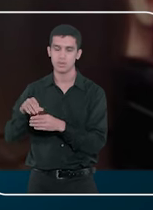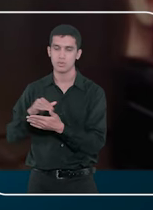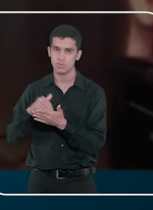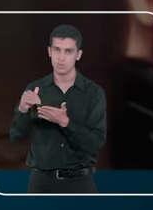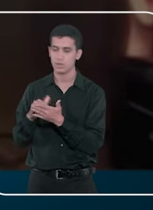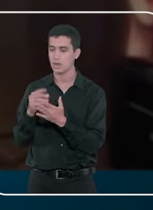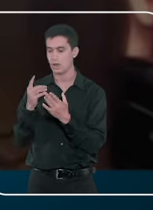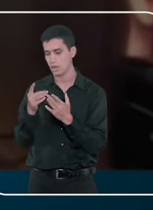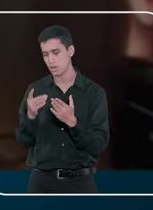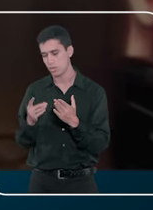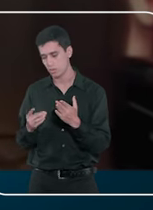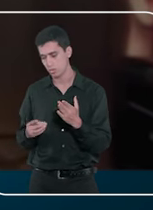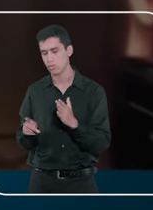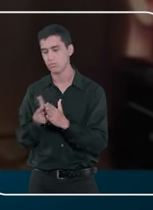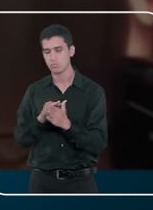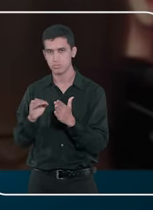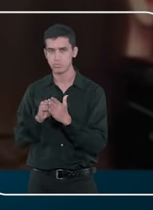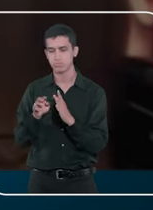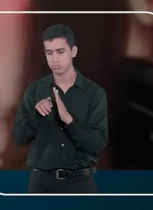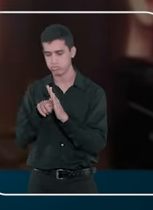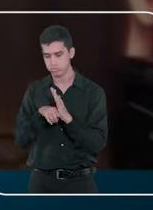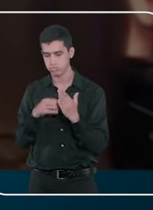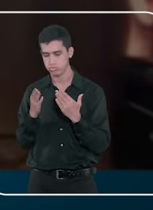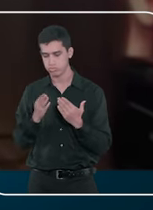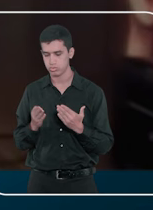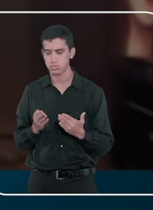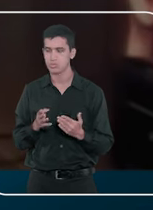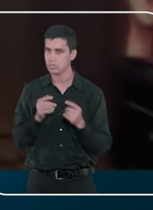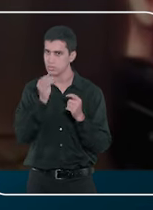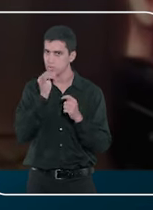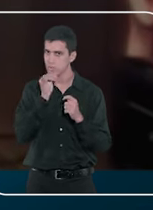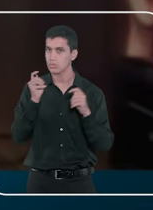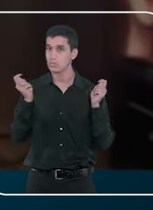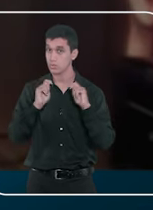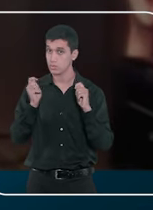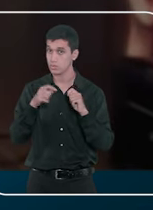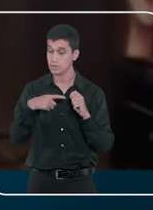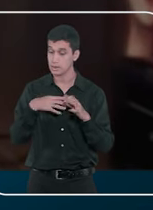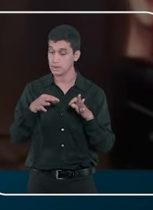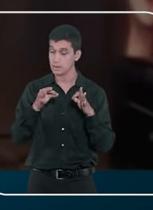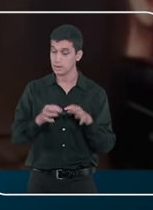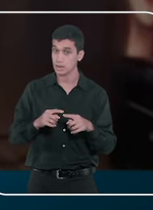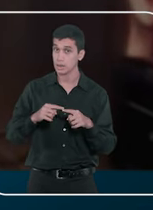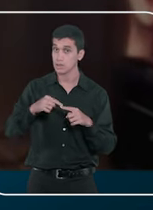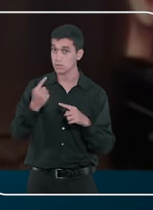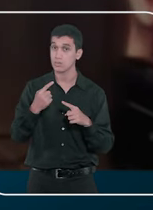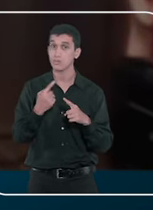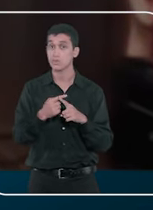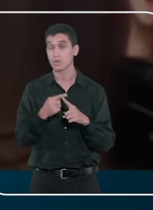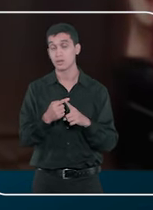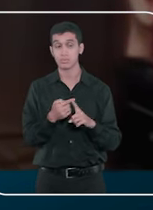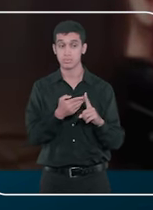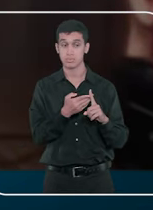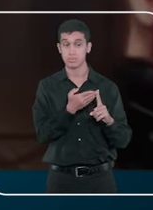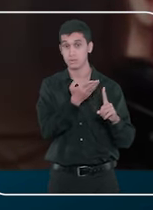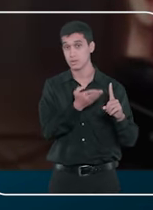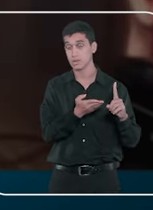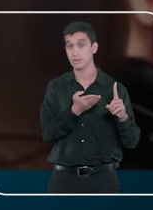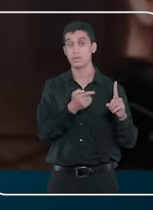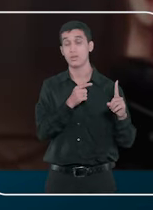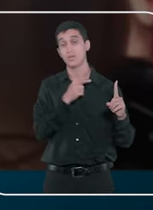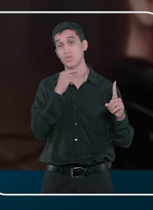cada uma das situações analisadas. É possível, por exemplo, que se tenha justa causa a posteriori, porque esse sujeito não